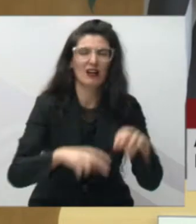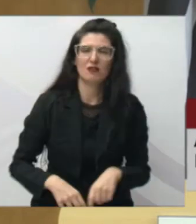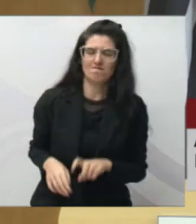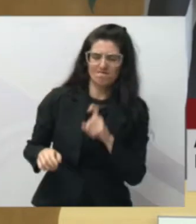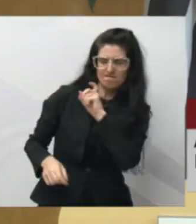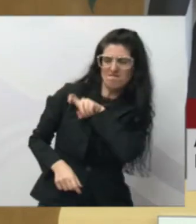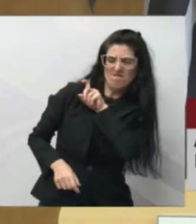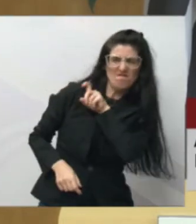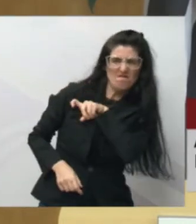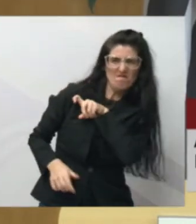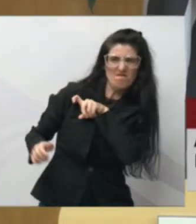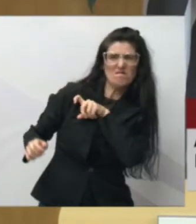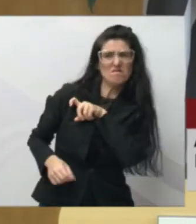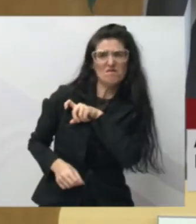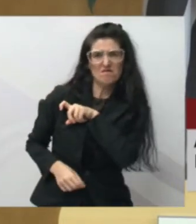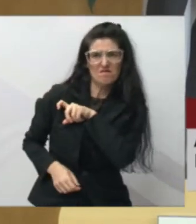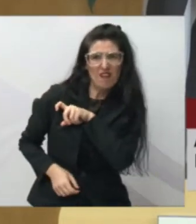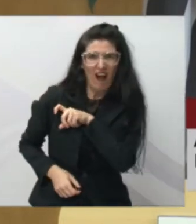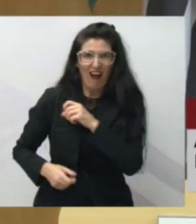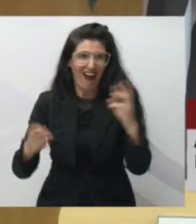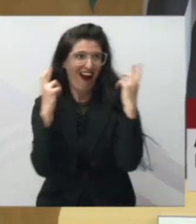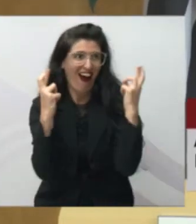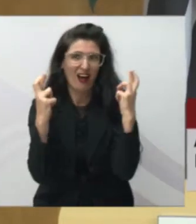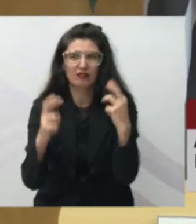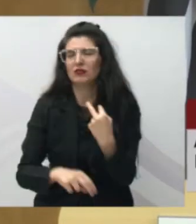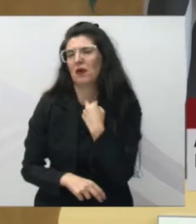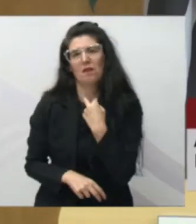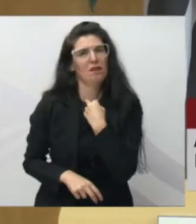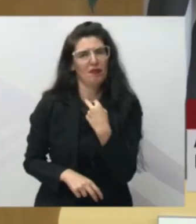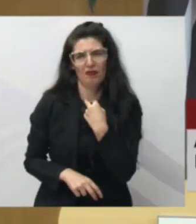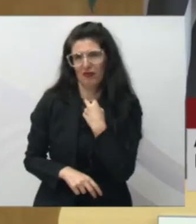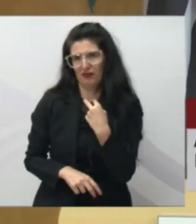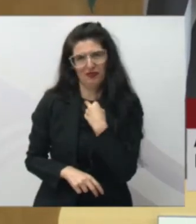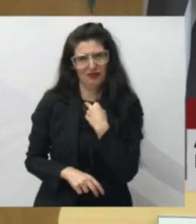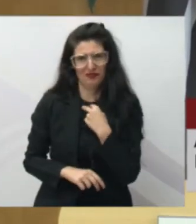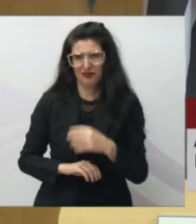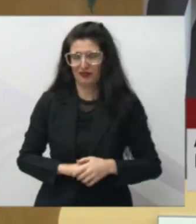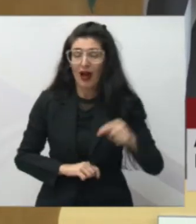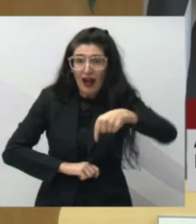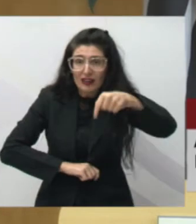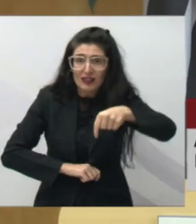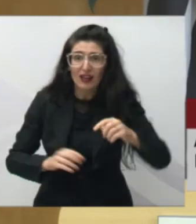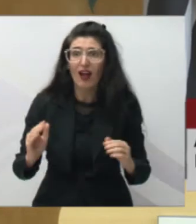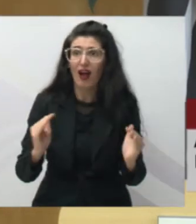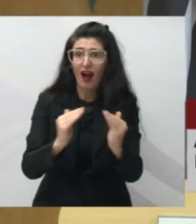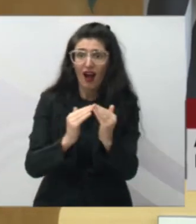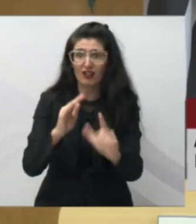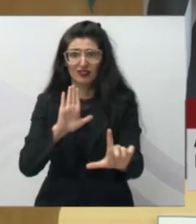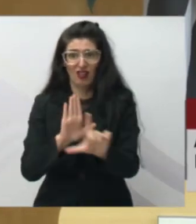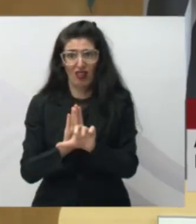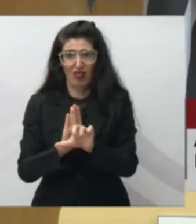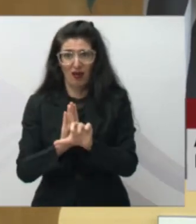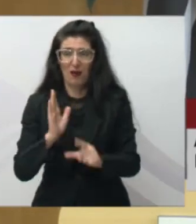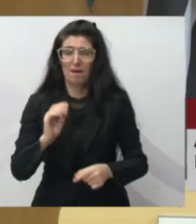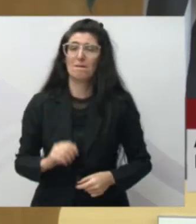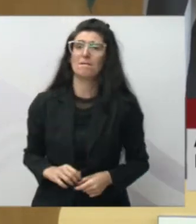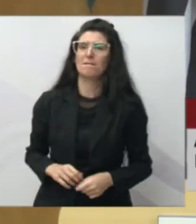objetivo. Eu acho que aqui é uma casa de leis, aqui é uma casa política.